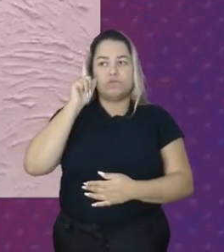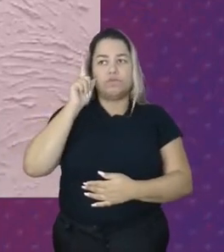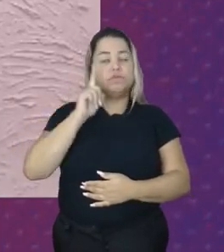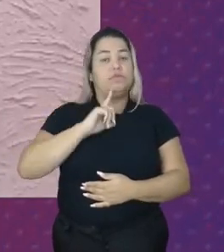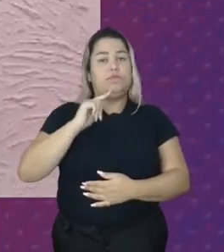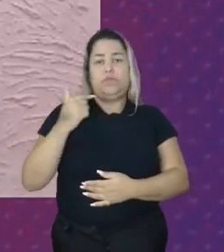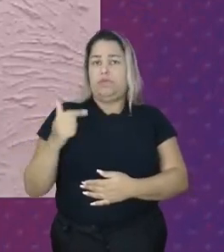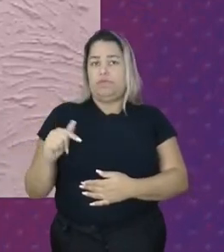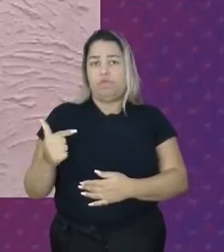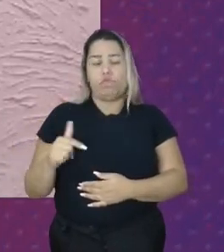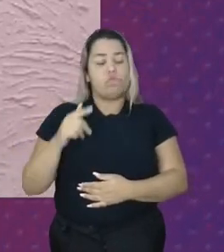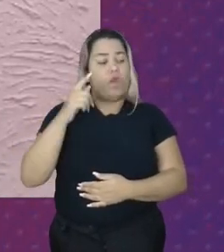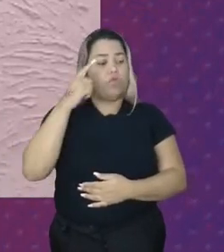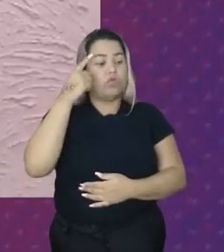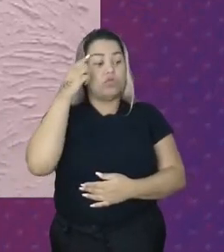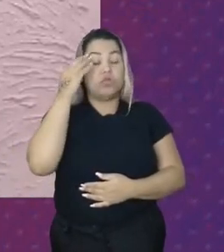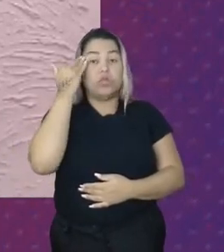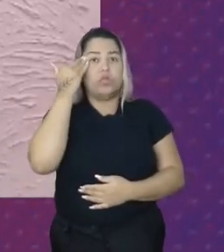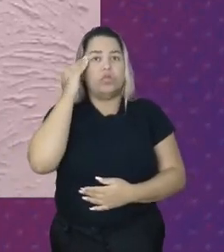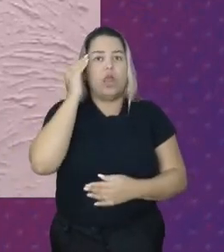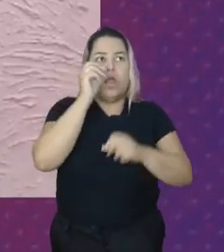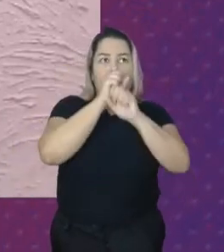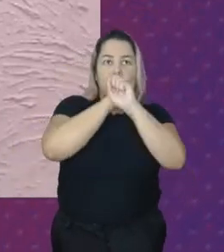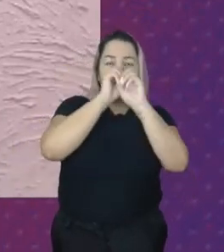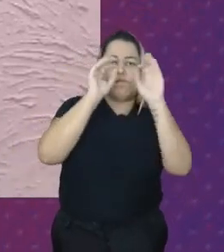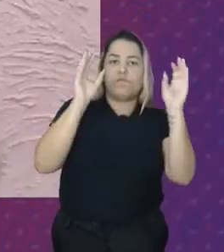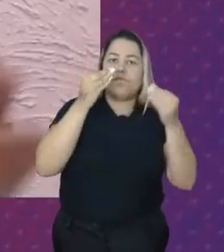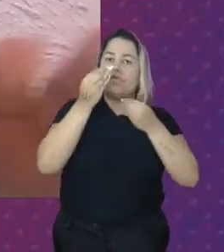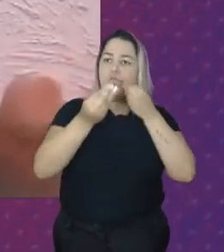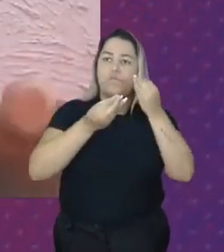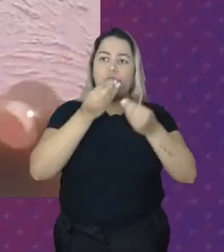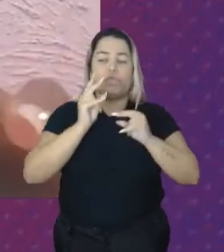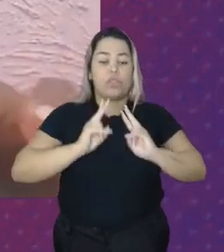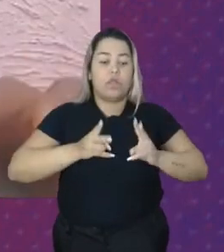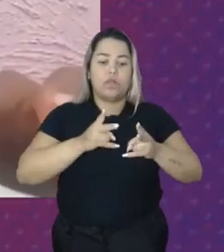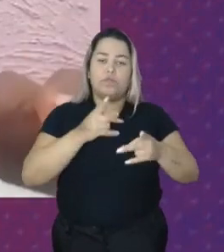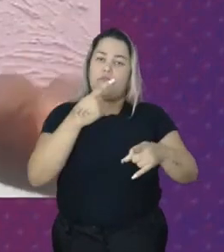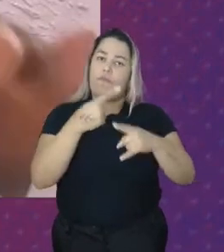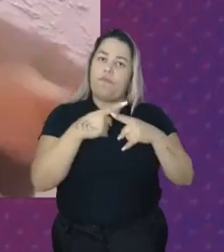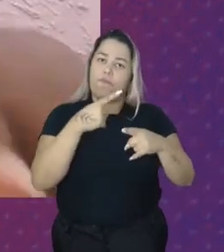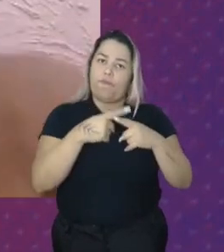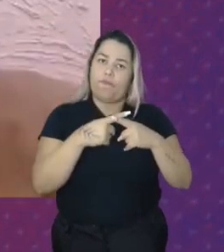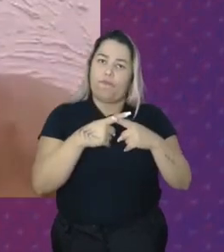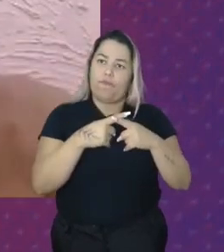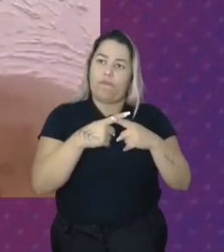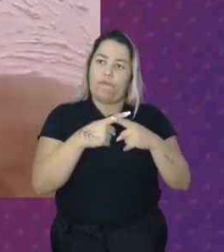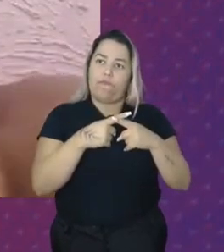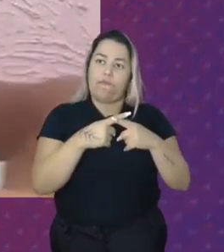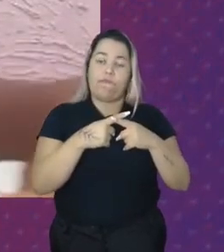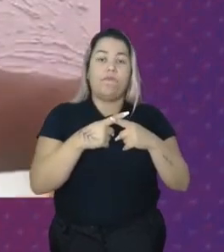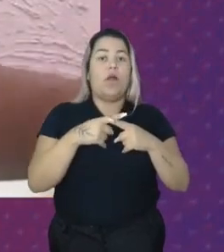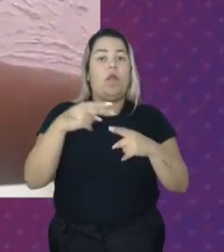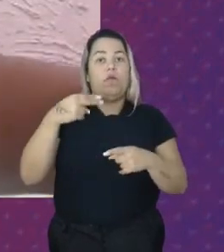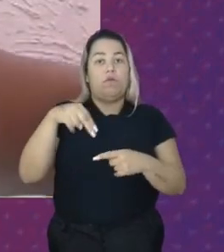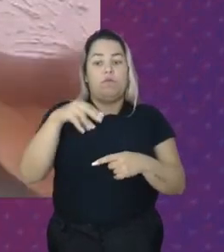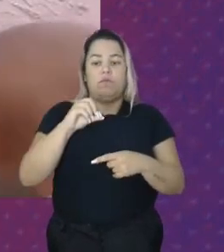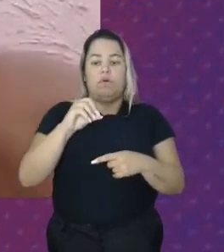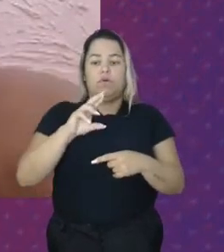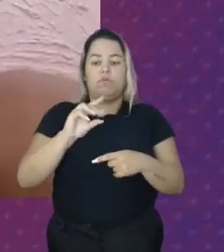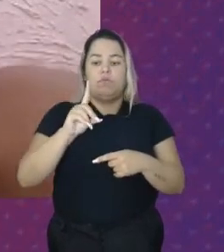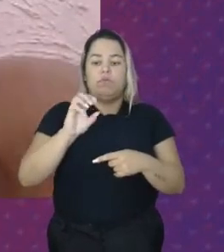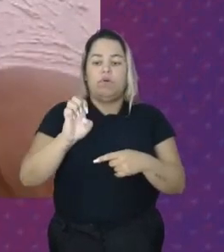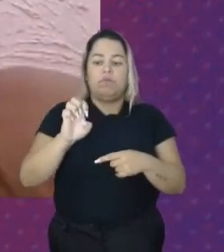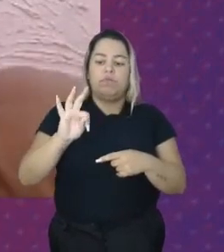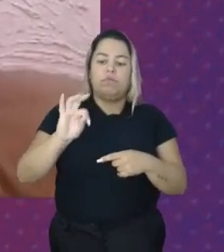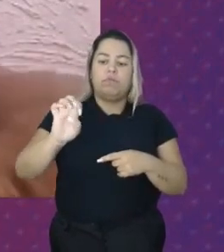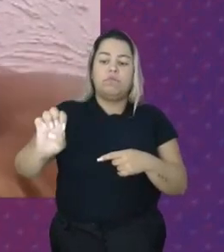tinha ciência que era trabalho infantil, né? Por quê? Chegava ia lá para o Nordeste,